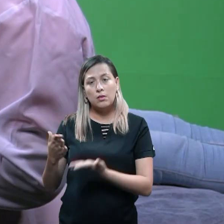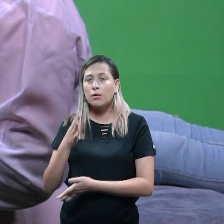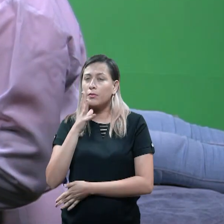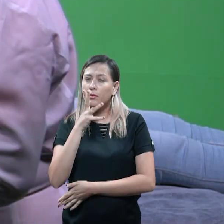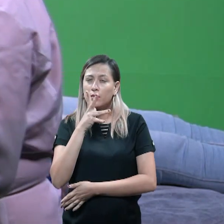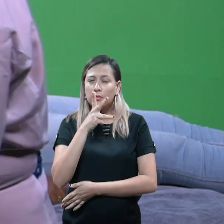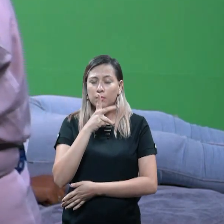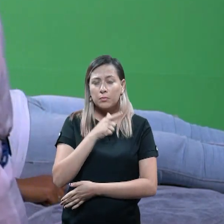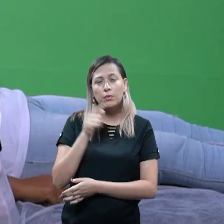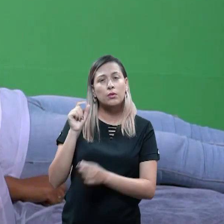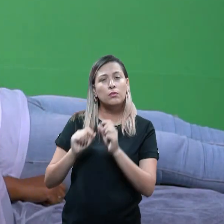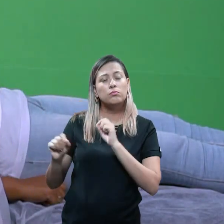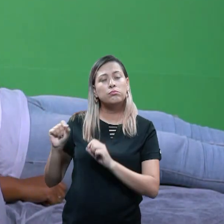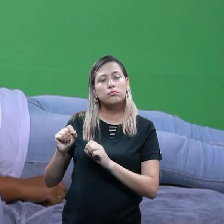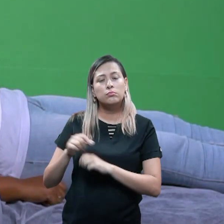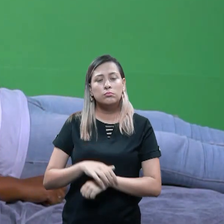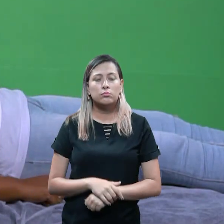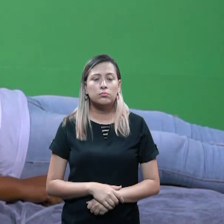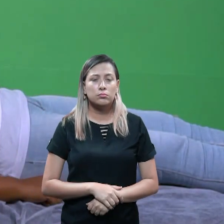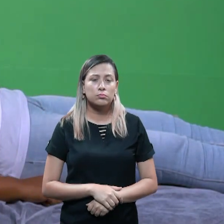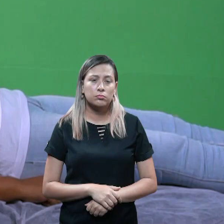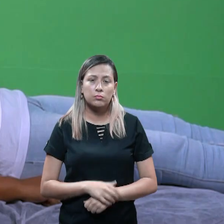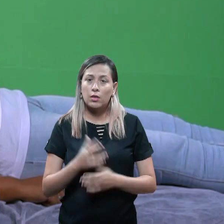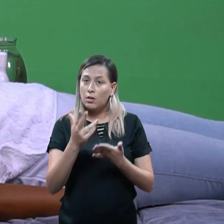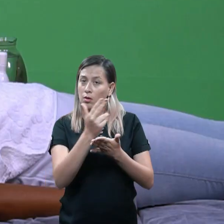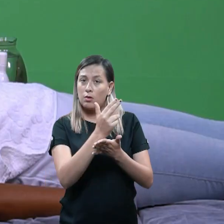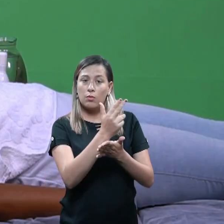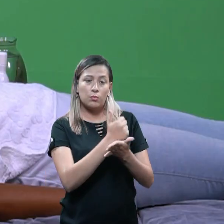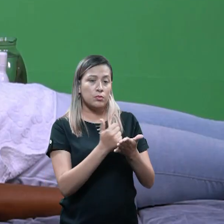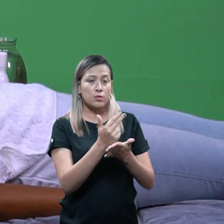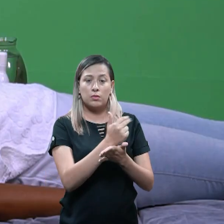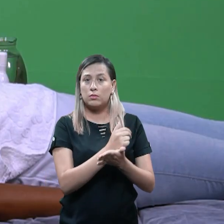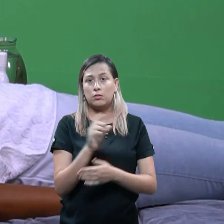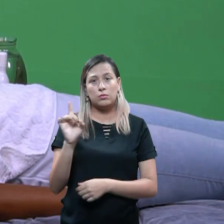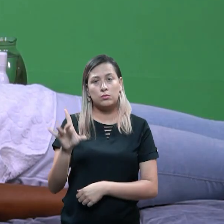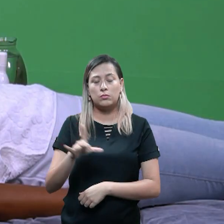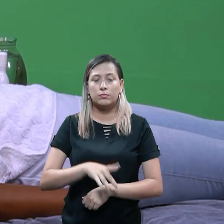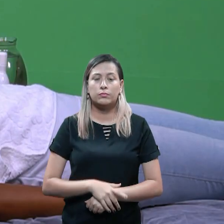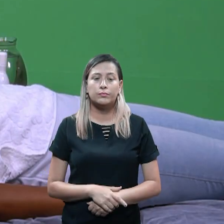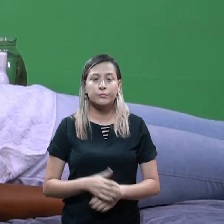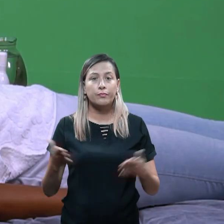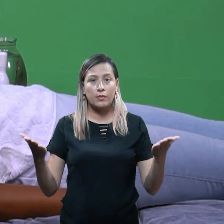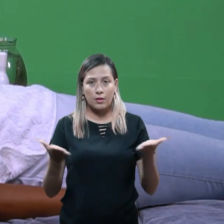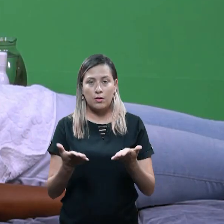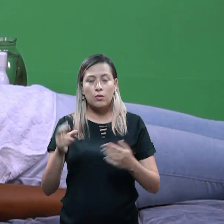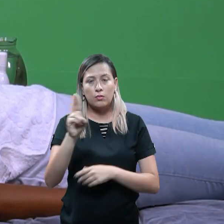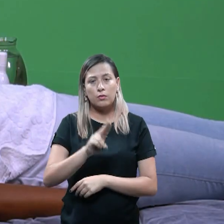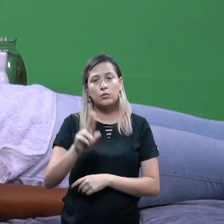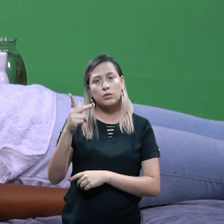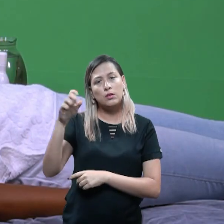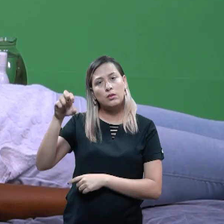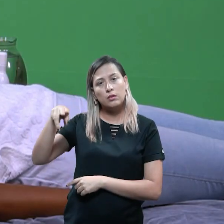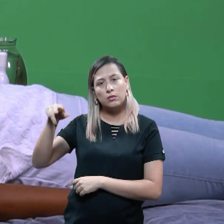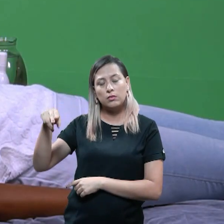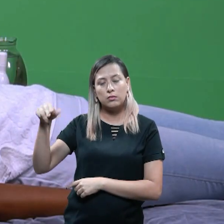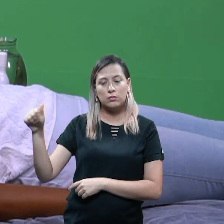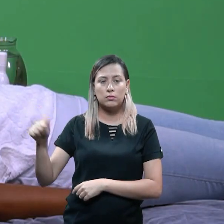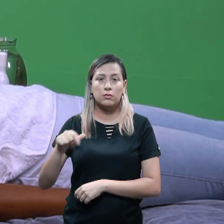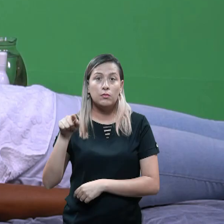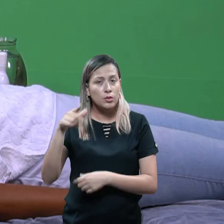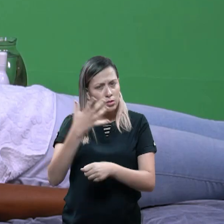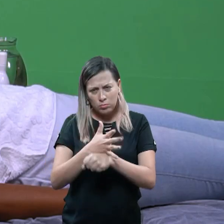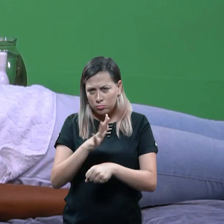trabalho, na verdade, é o desenho. Agora nós vamos aplicar a rena. Se você ainda não tem